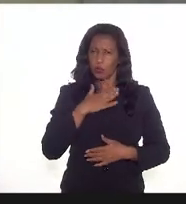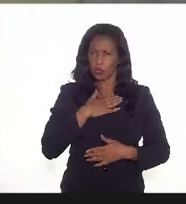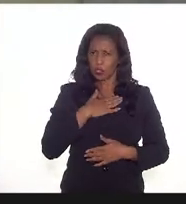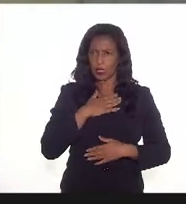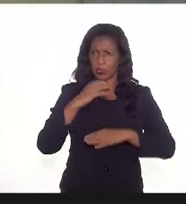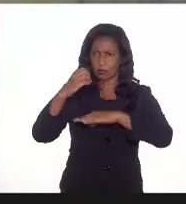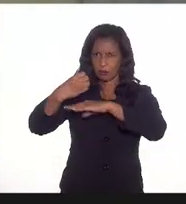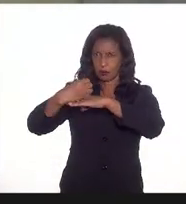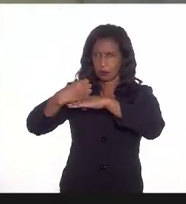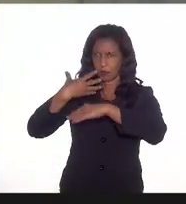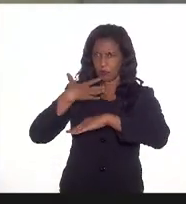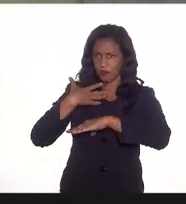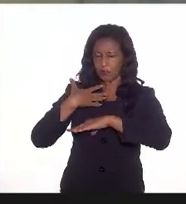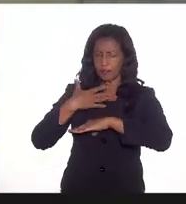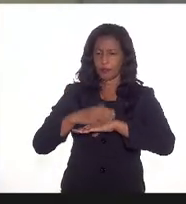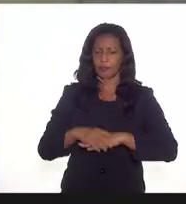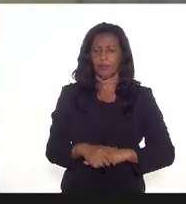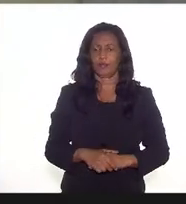nos enviar